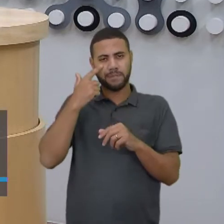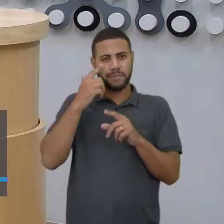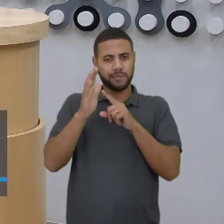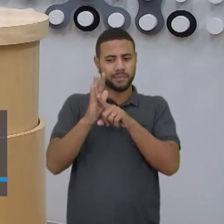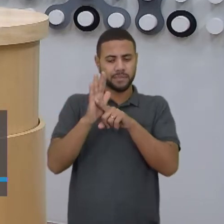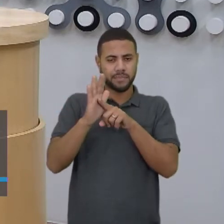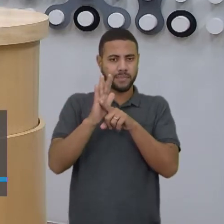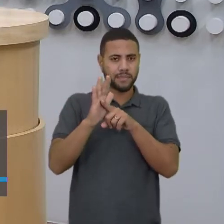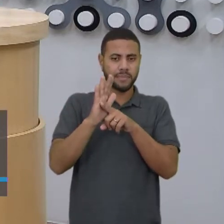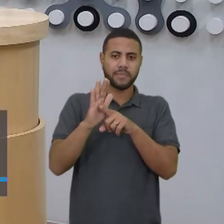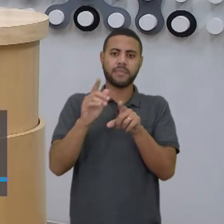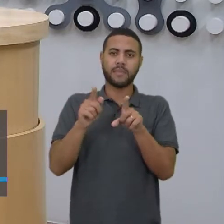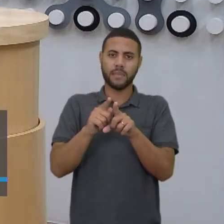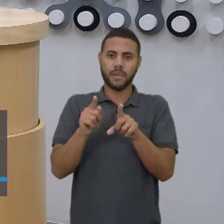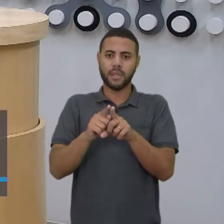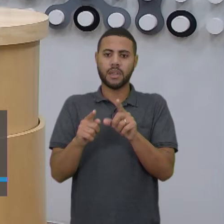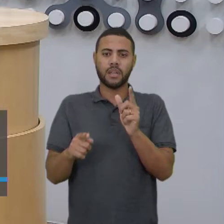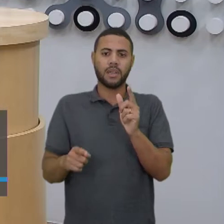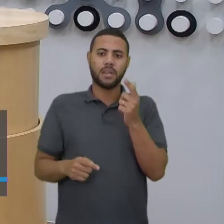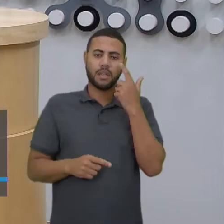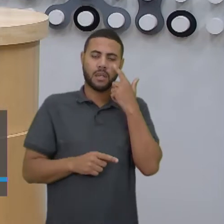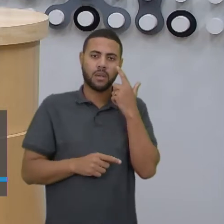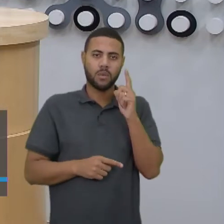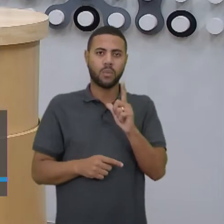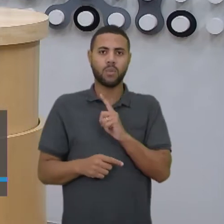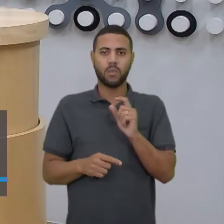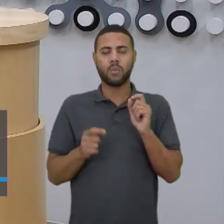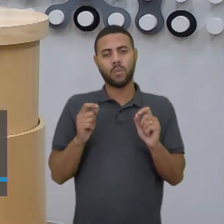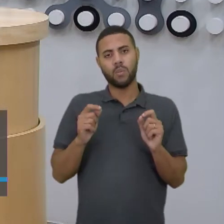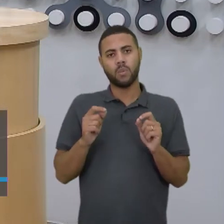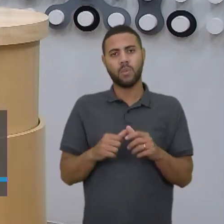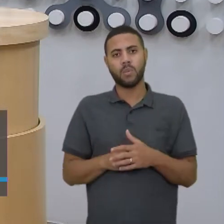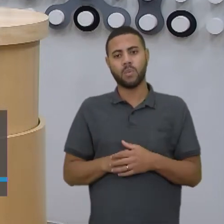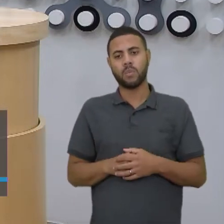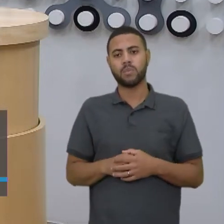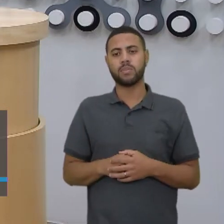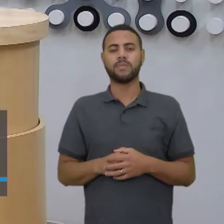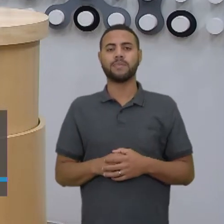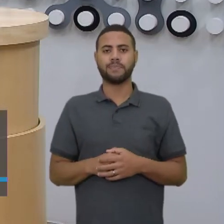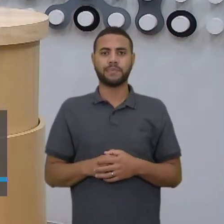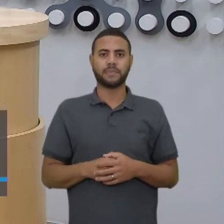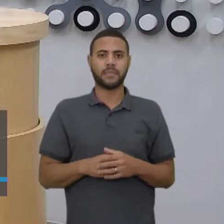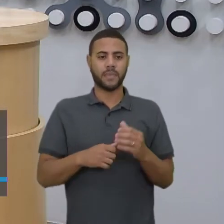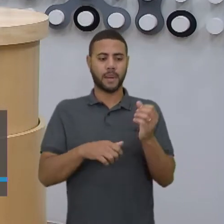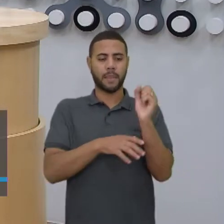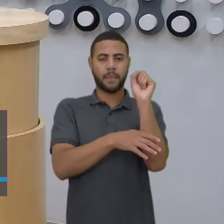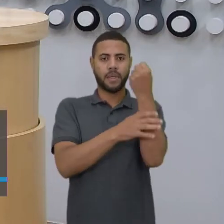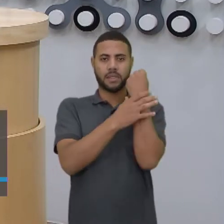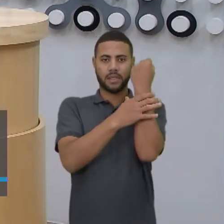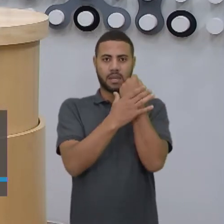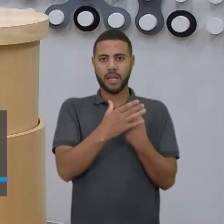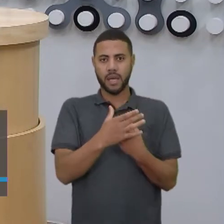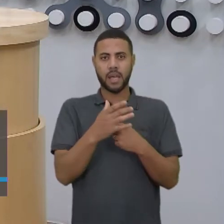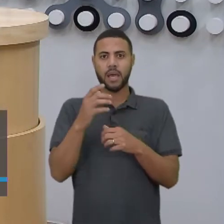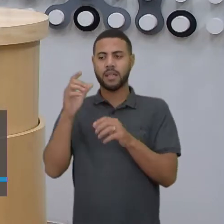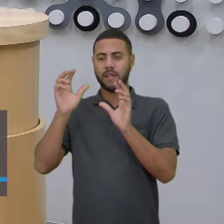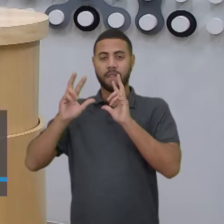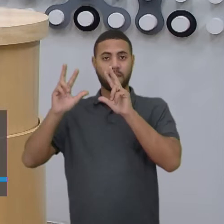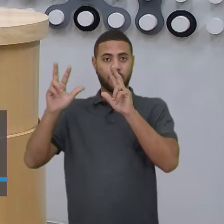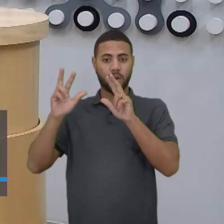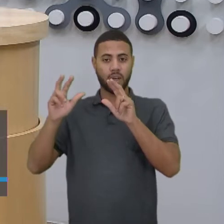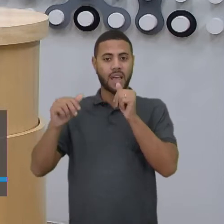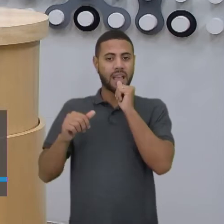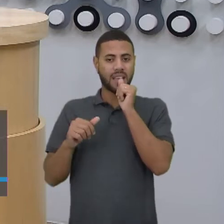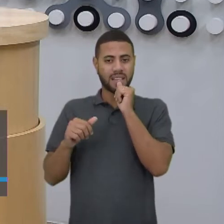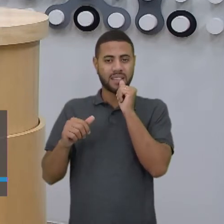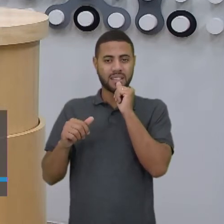uma investigação, a gente vê aí que o vôlei, por exemplo, em relação ao basquete, ao handebol feminino, ele ainda